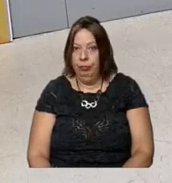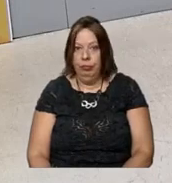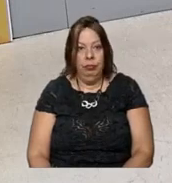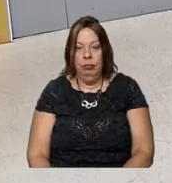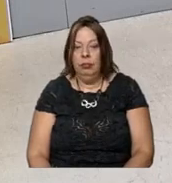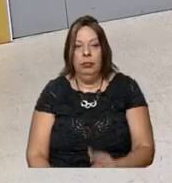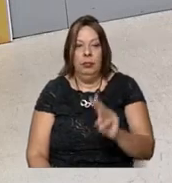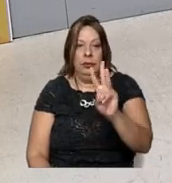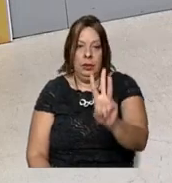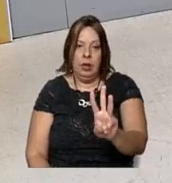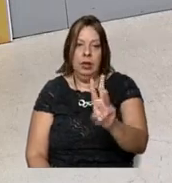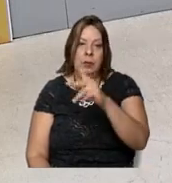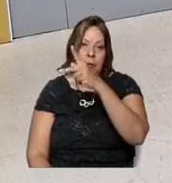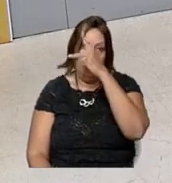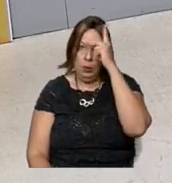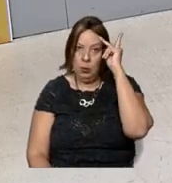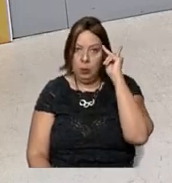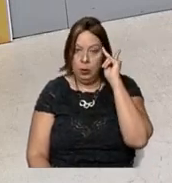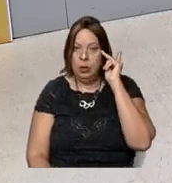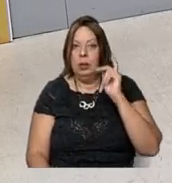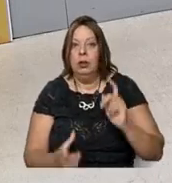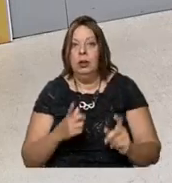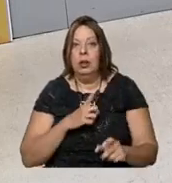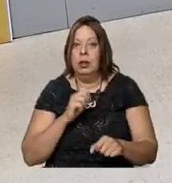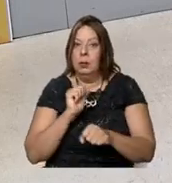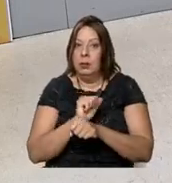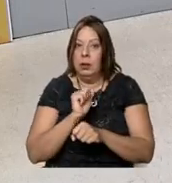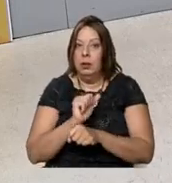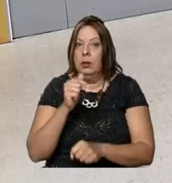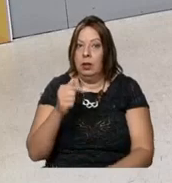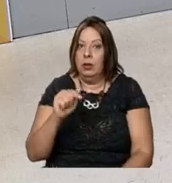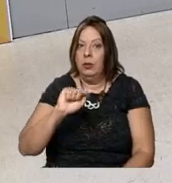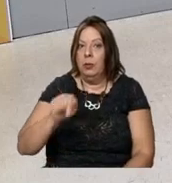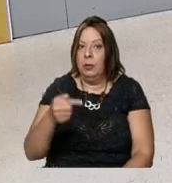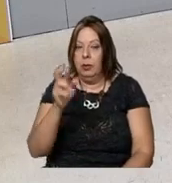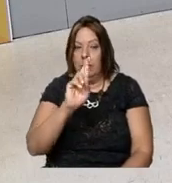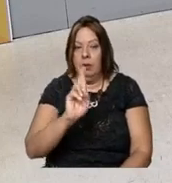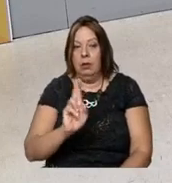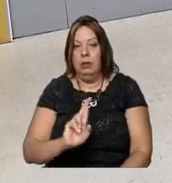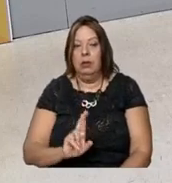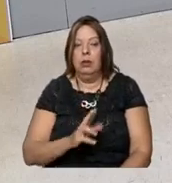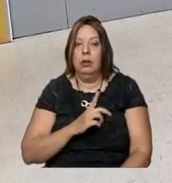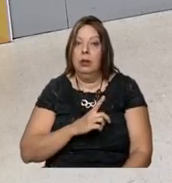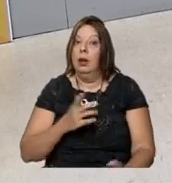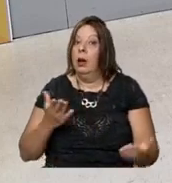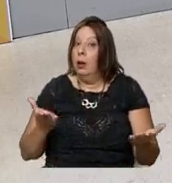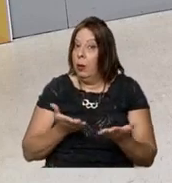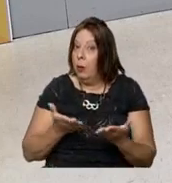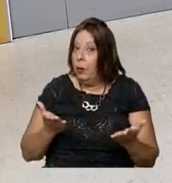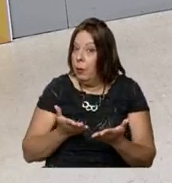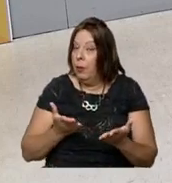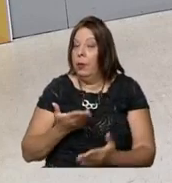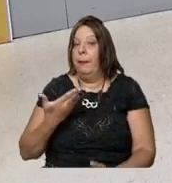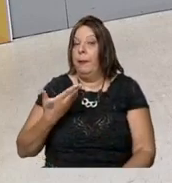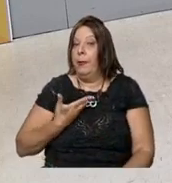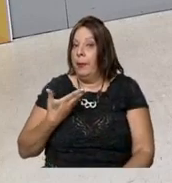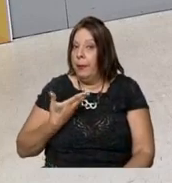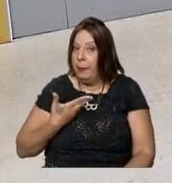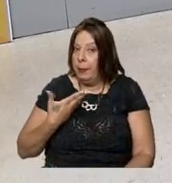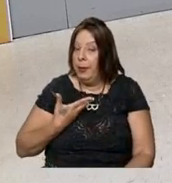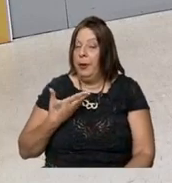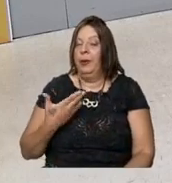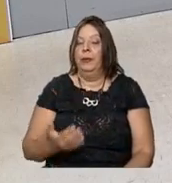Já são três títulos na espera pelo prêmio de 7 mil reais. E agora, Júnior Vecciani, meu amigo de mais de